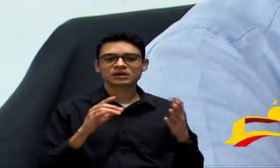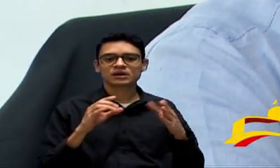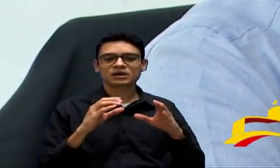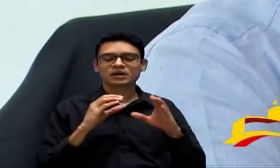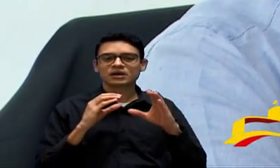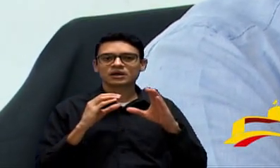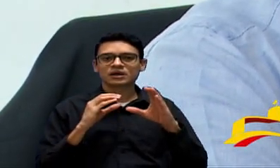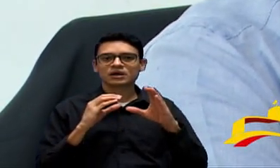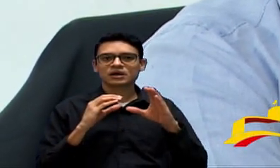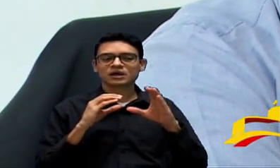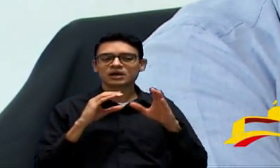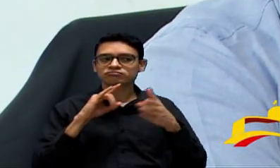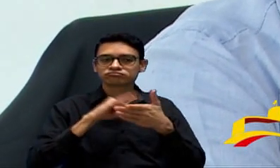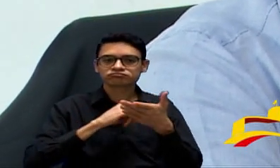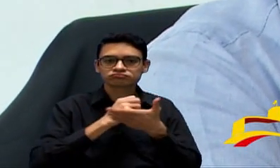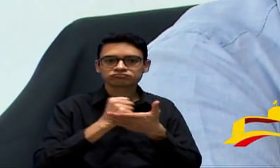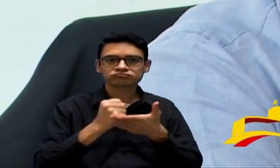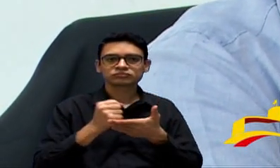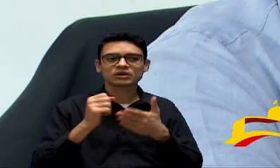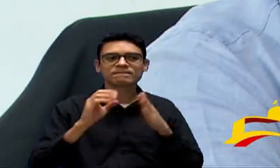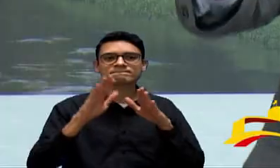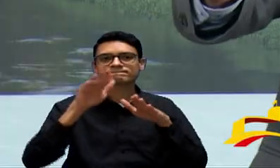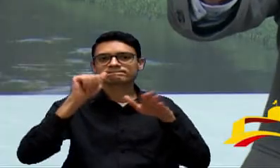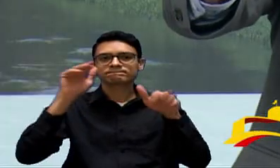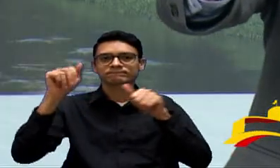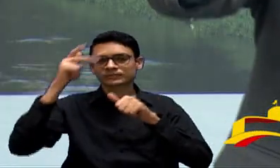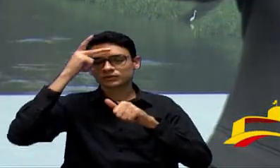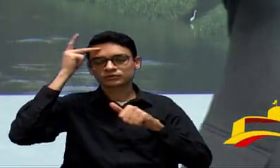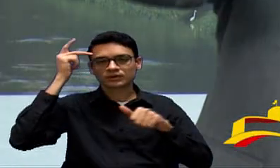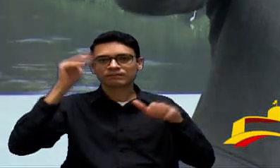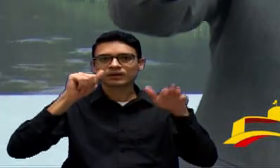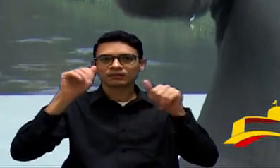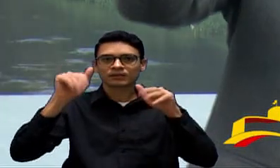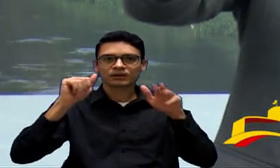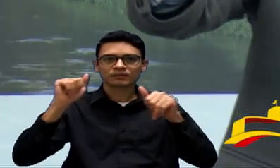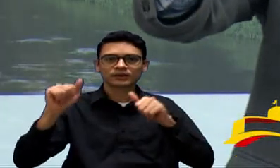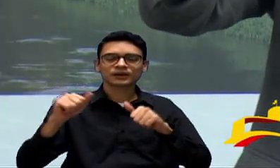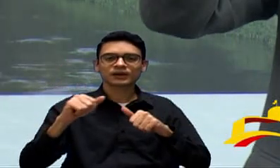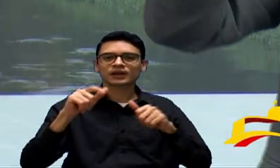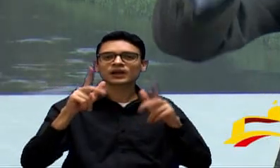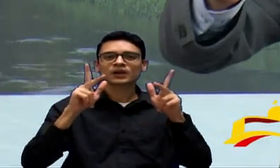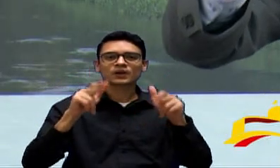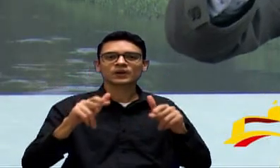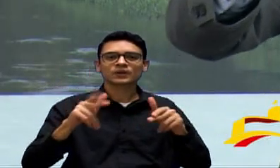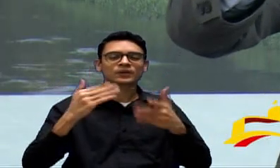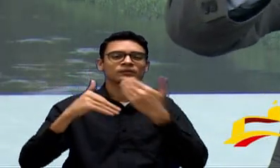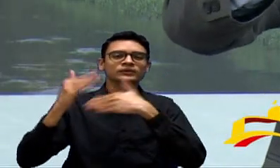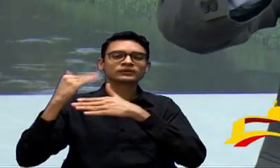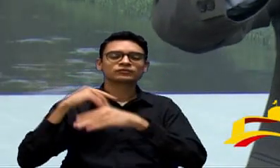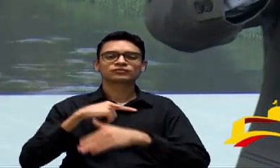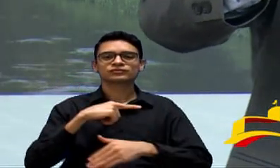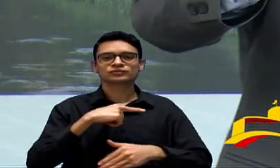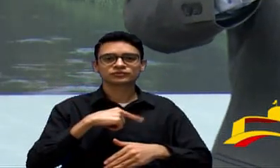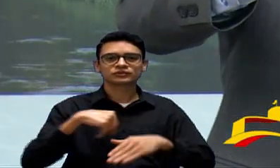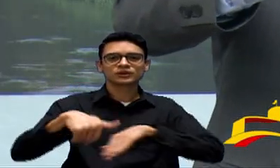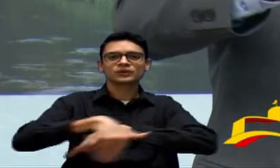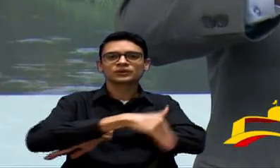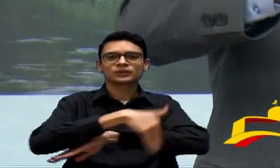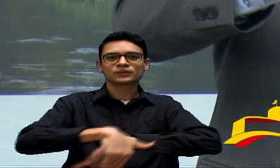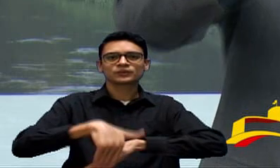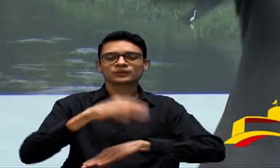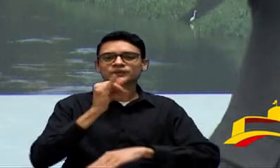como fazia antes, no tempo do seu pai, Silvano. Péricles, se você tiver lá, por exemplo, vamos citar uma rua.